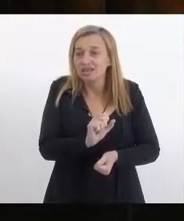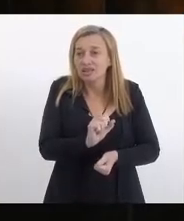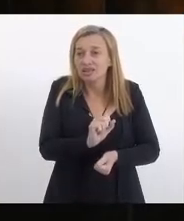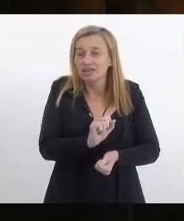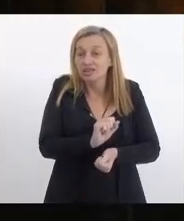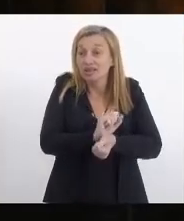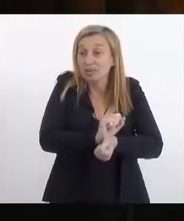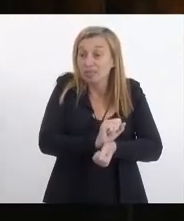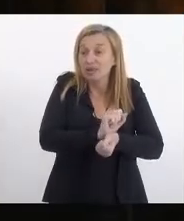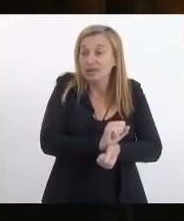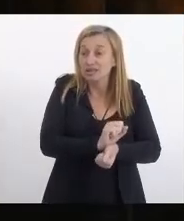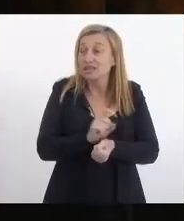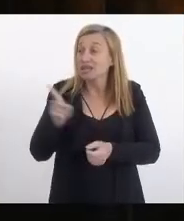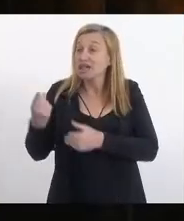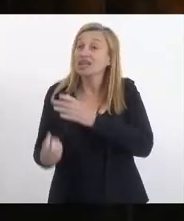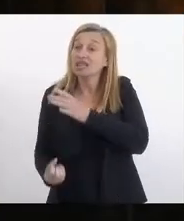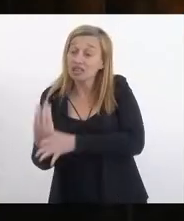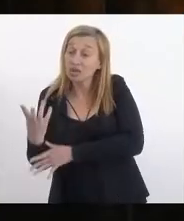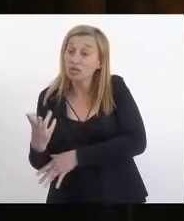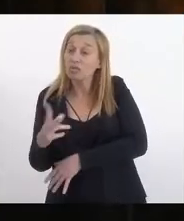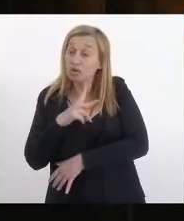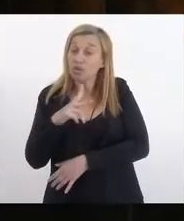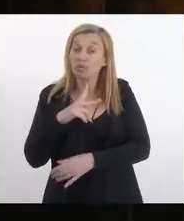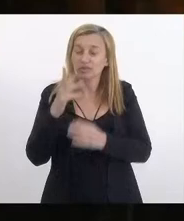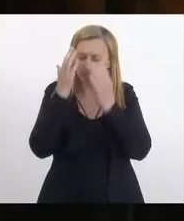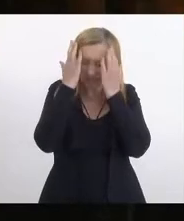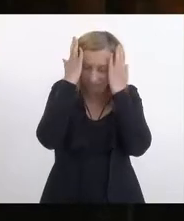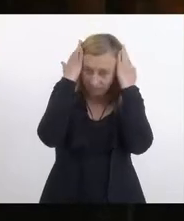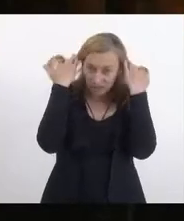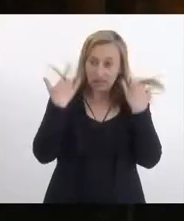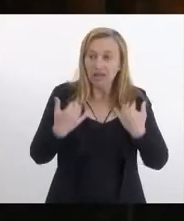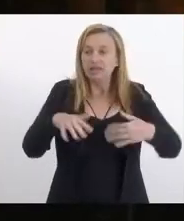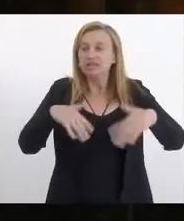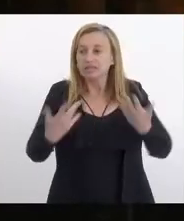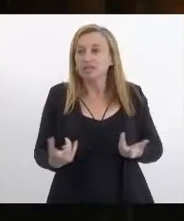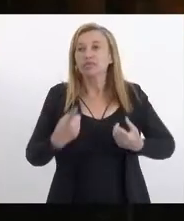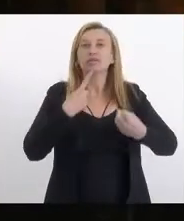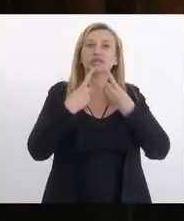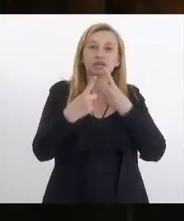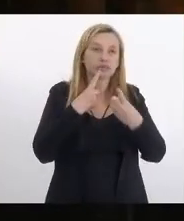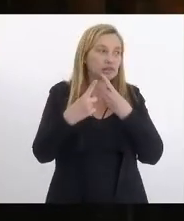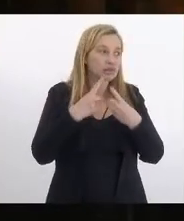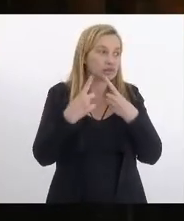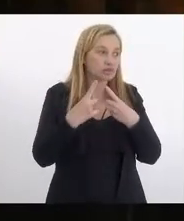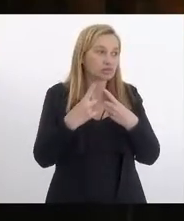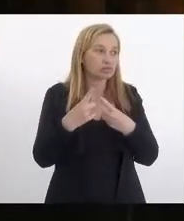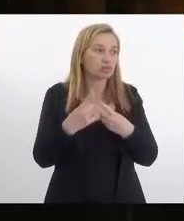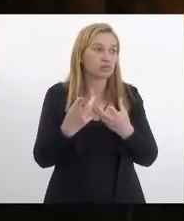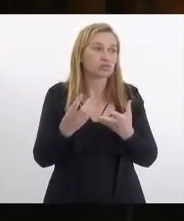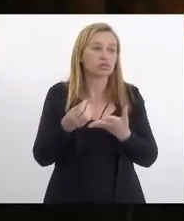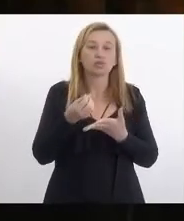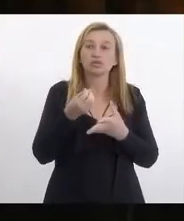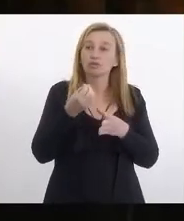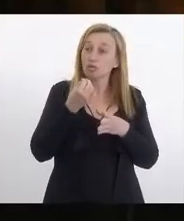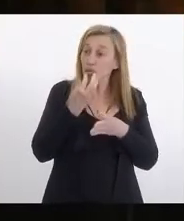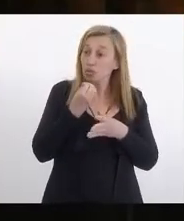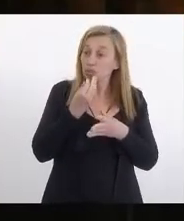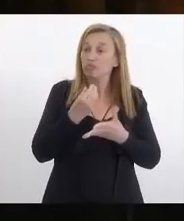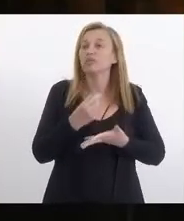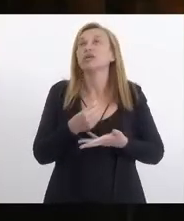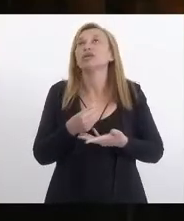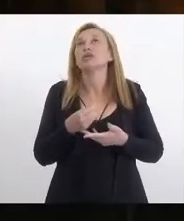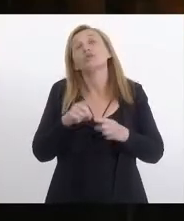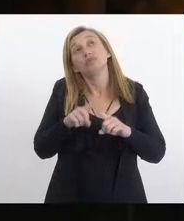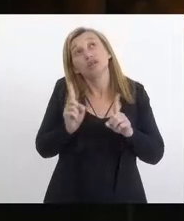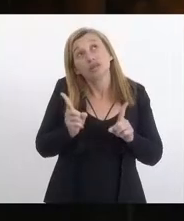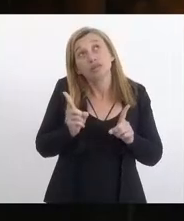ela mesma criou. Então, esse debate foi bastante profícuo,